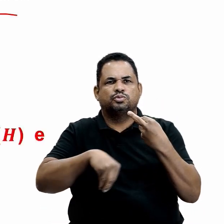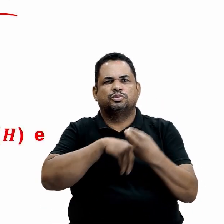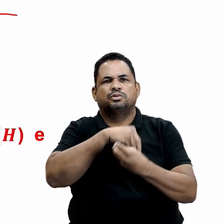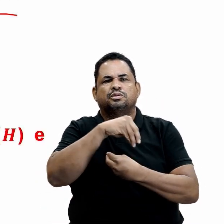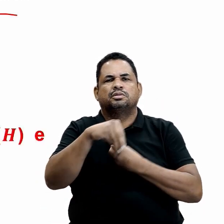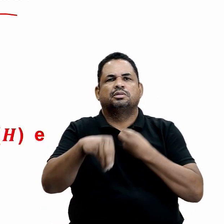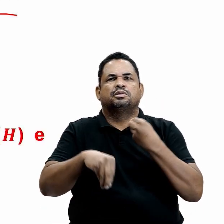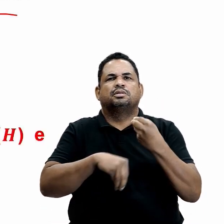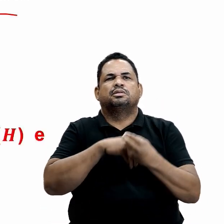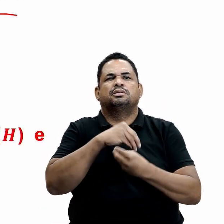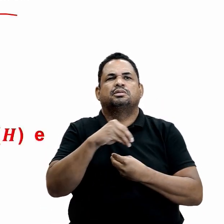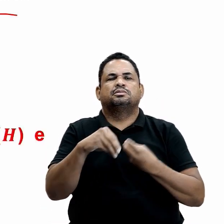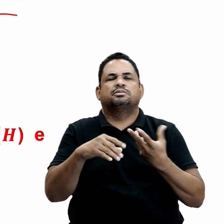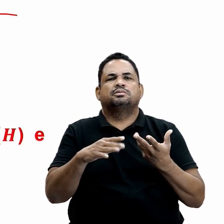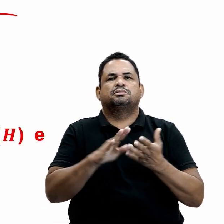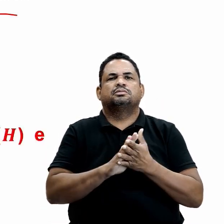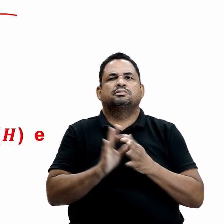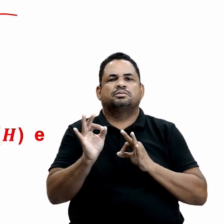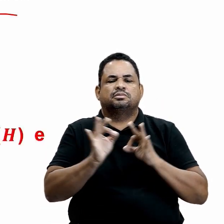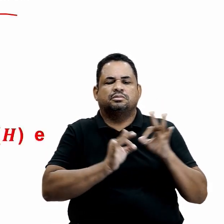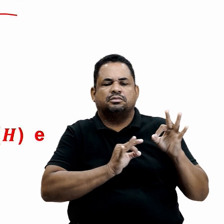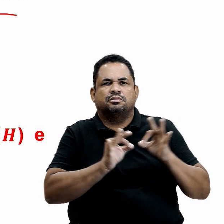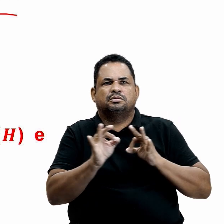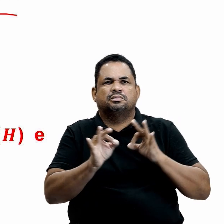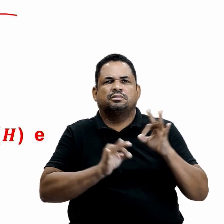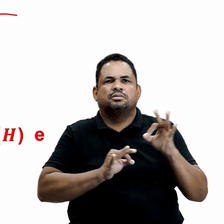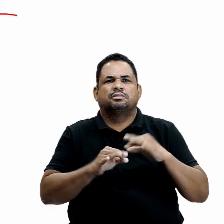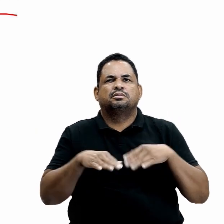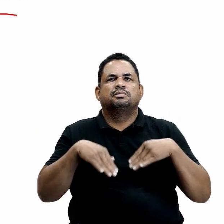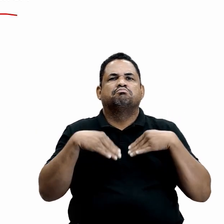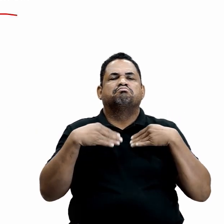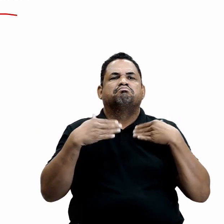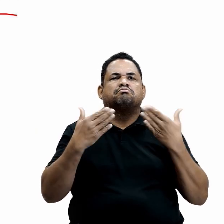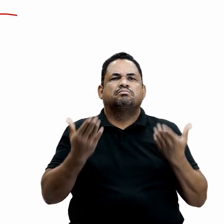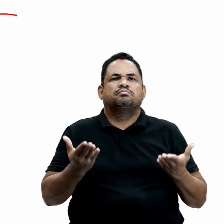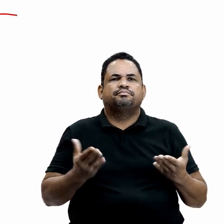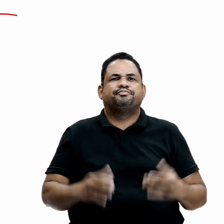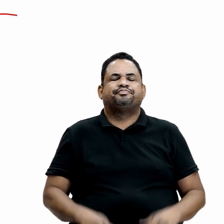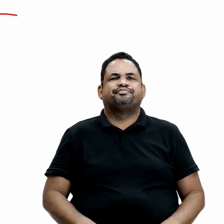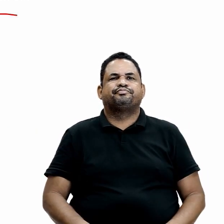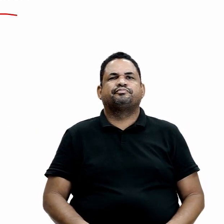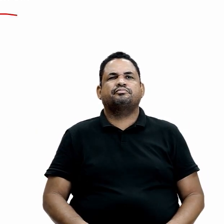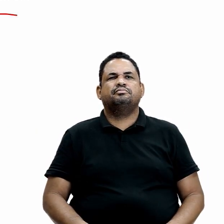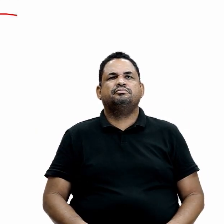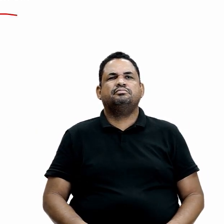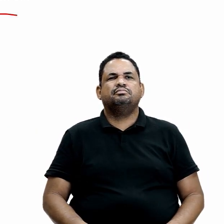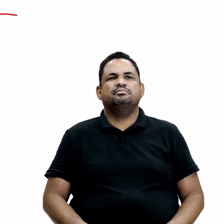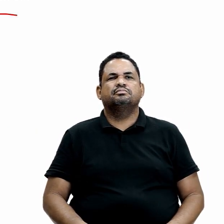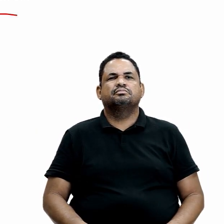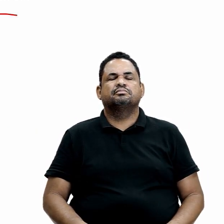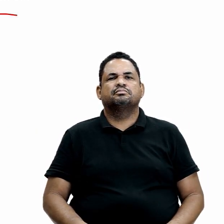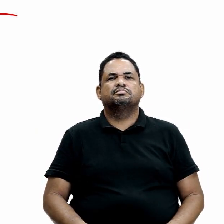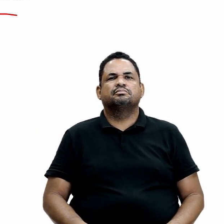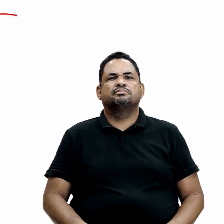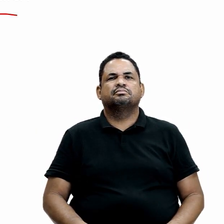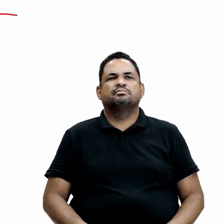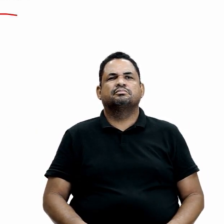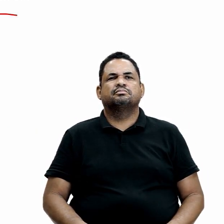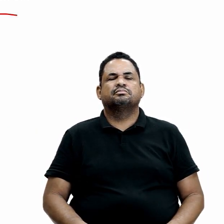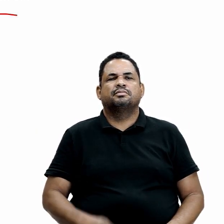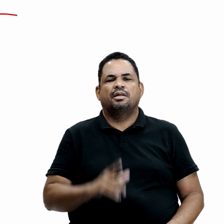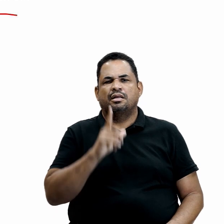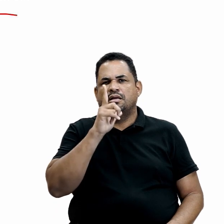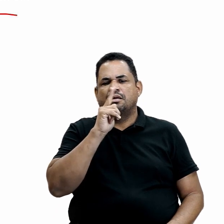mistura que ela é formada por quem? Ela é formada por água